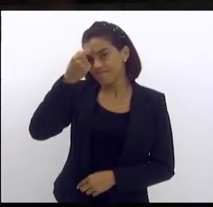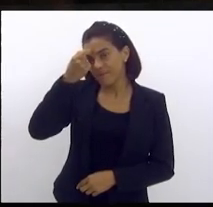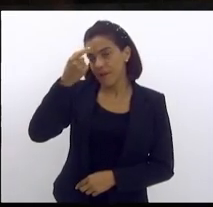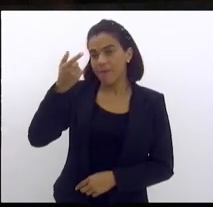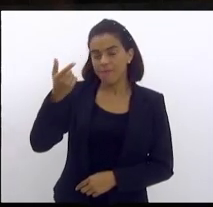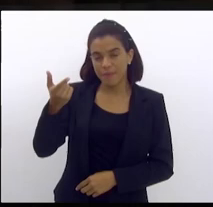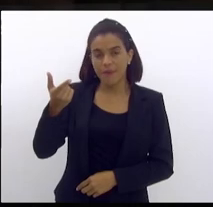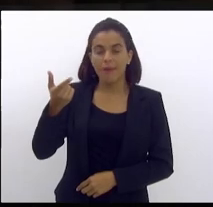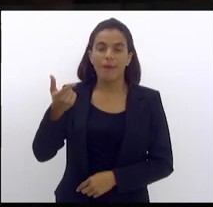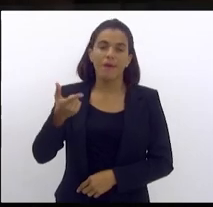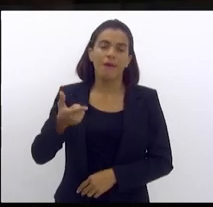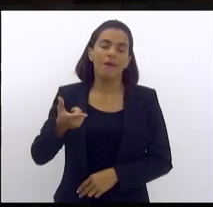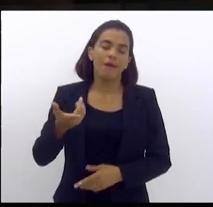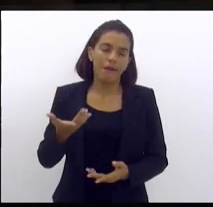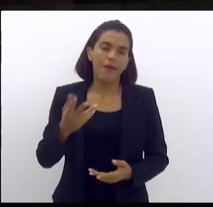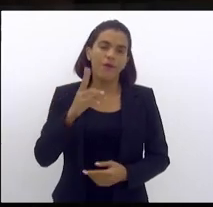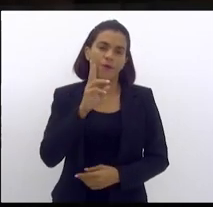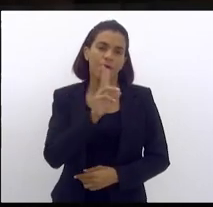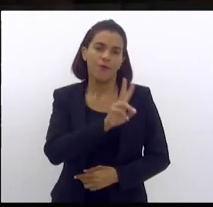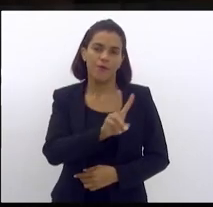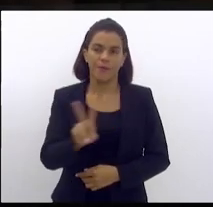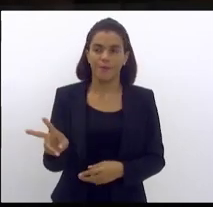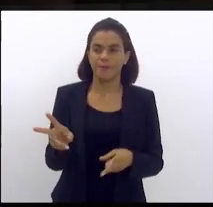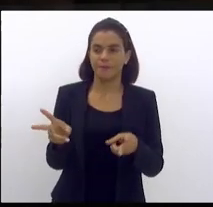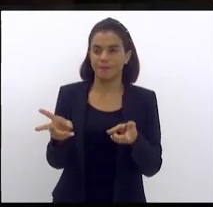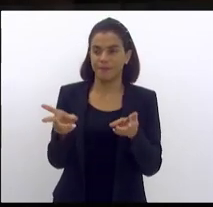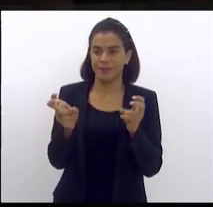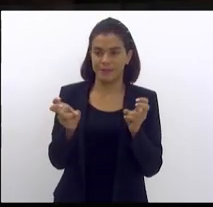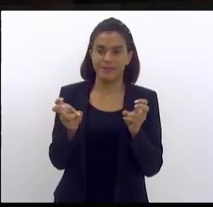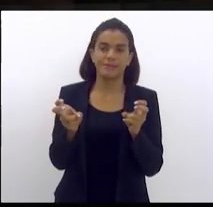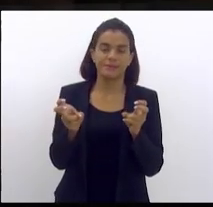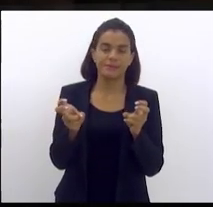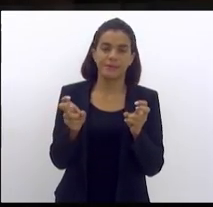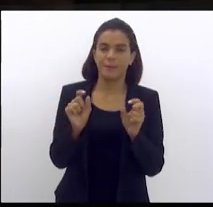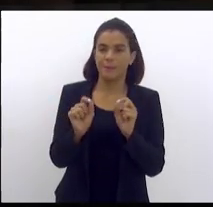antissemitismo e eu vejo muitos